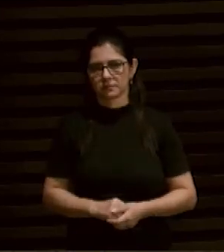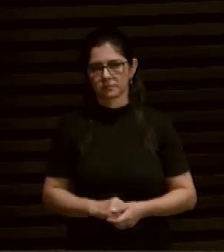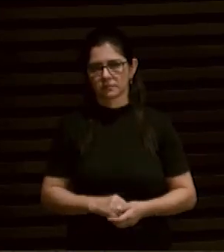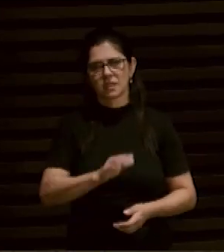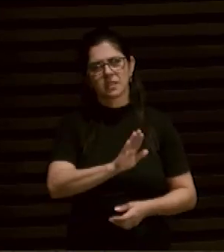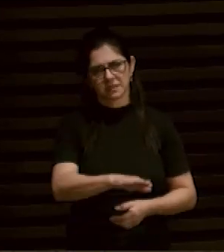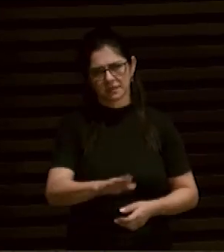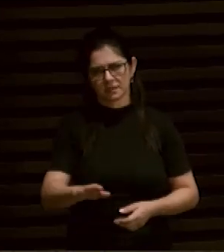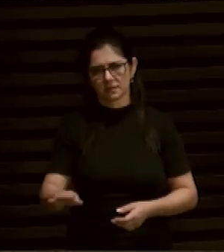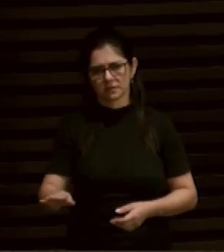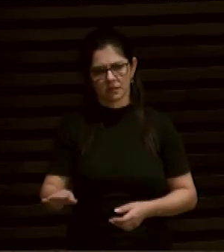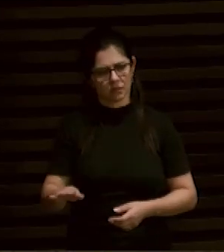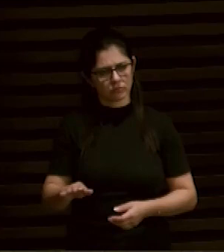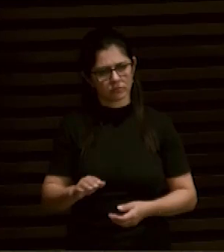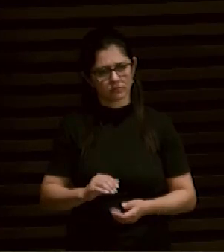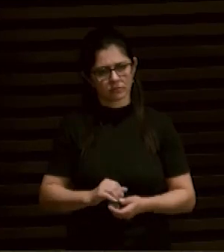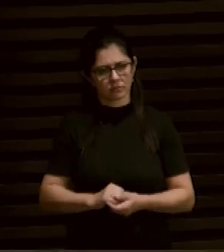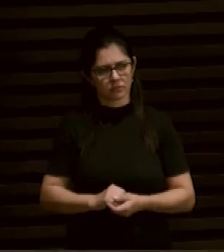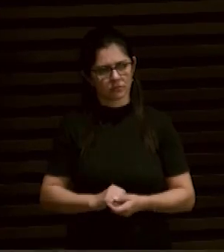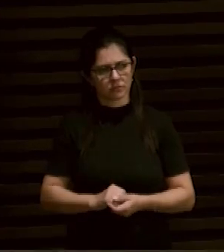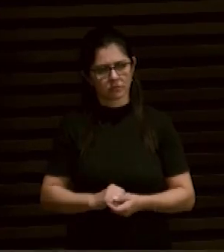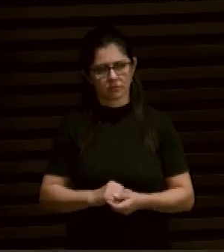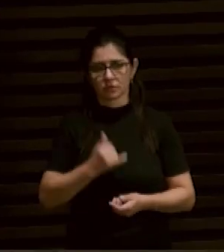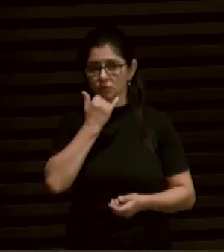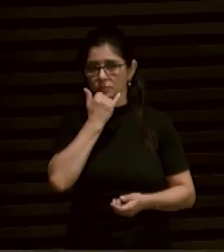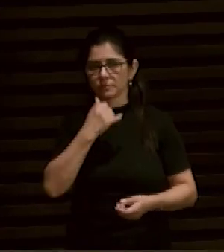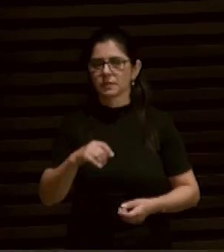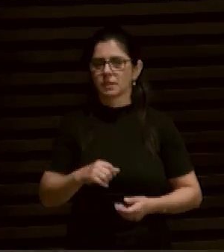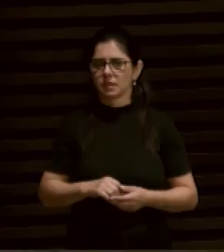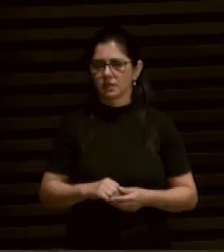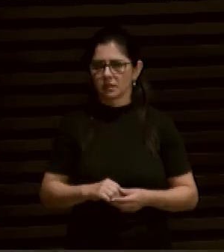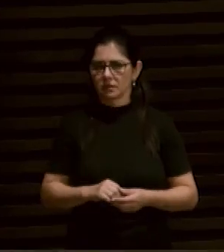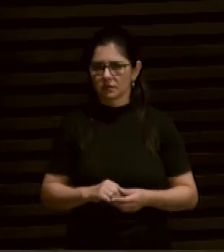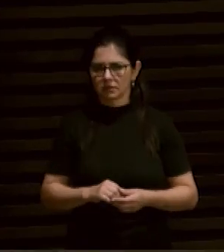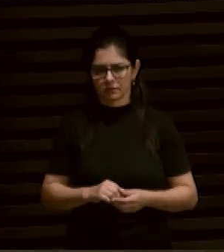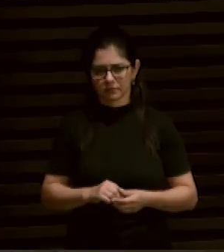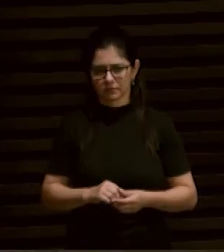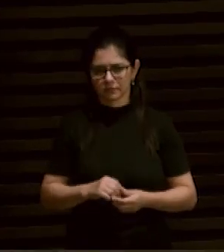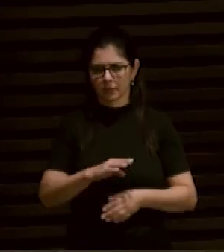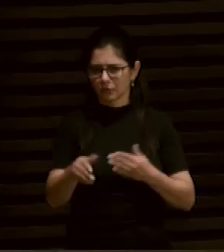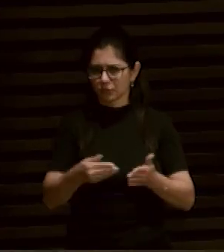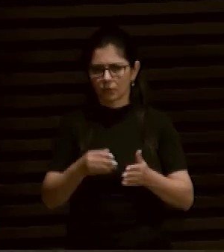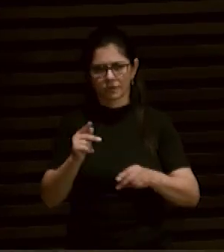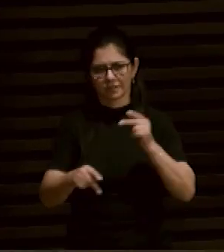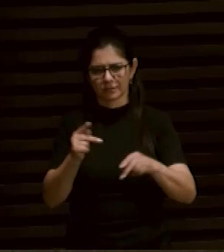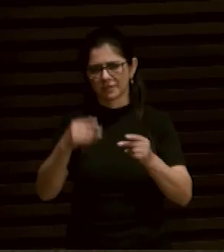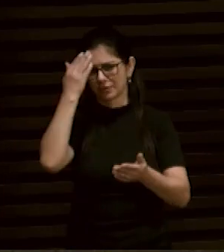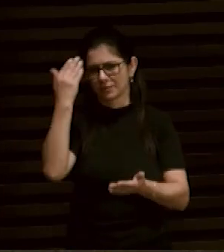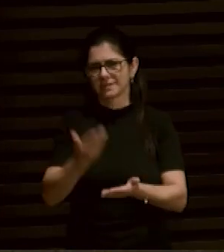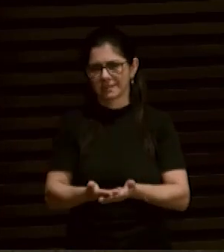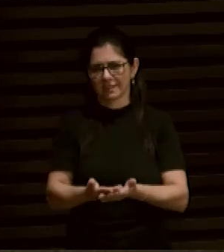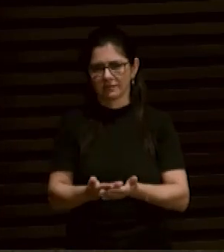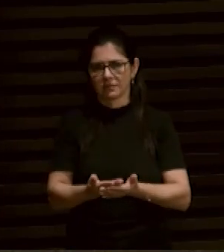Apenas 5 palavras e toda aquela cidade se converteu. Toda aquela cidade. Quanto tempo levou a pregação de